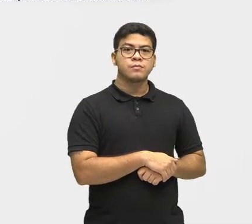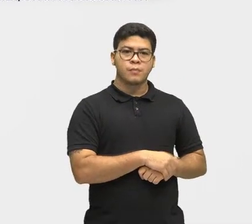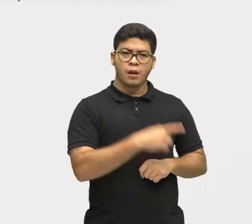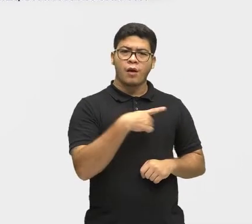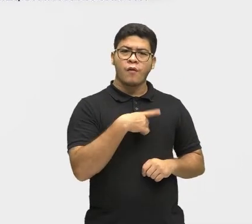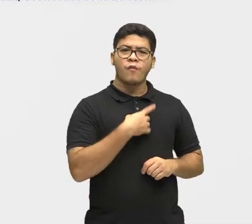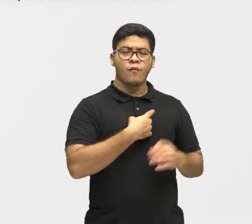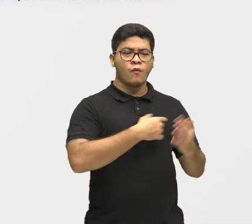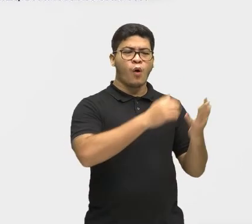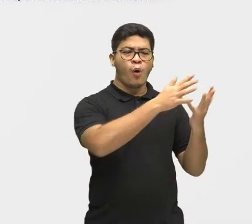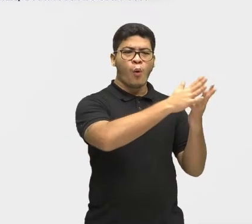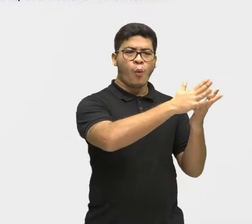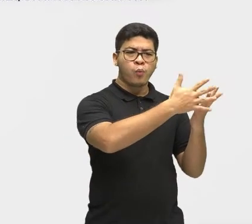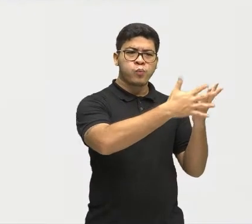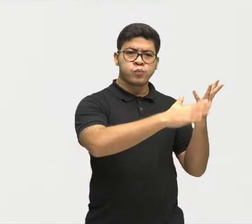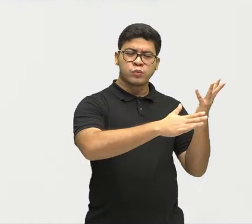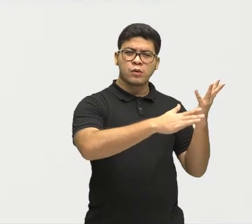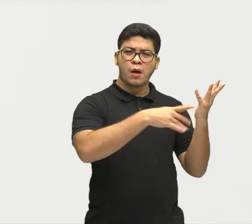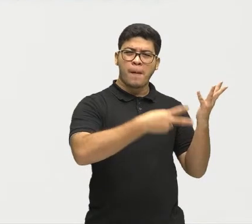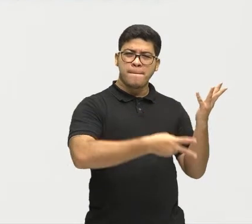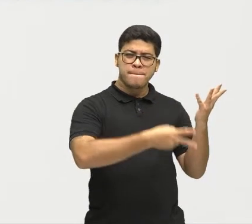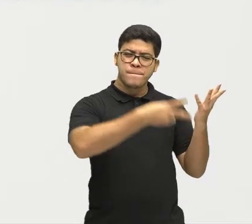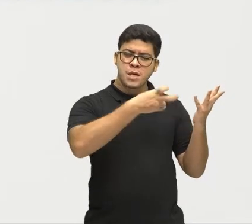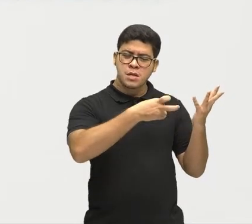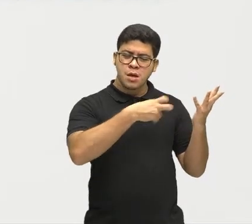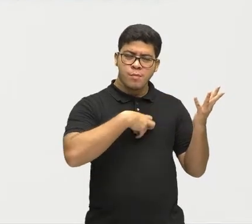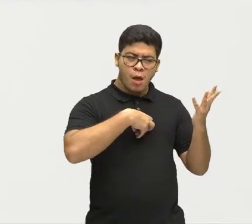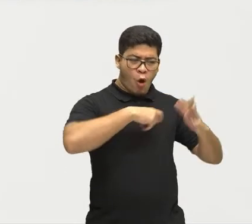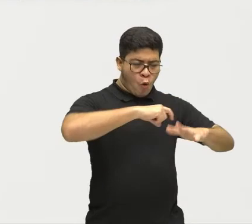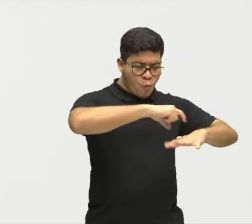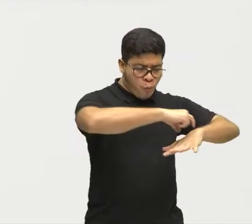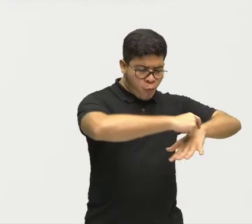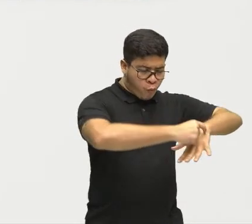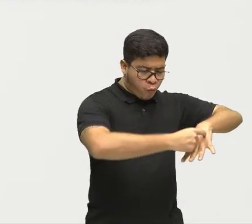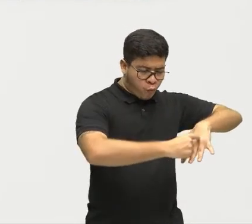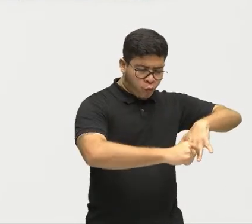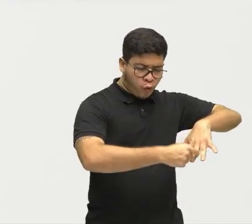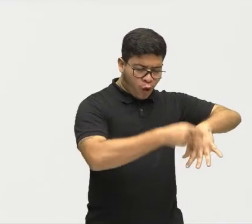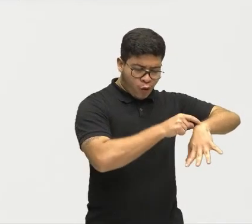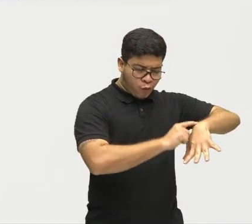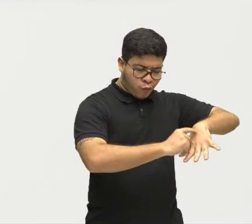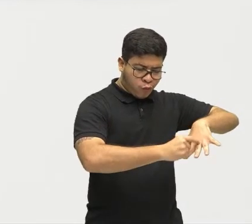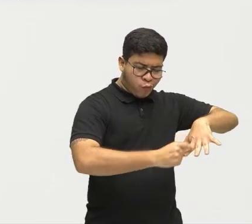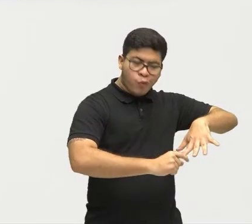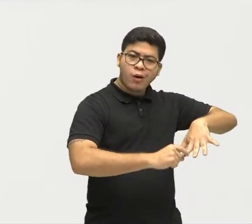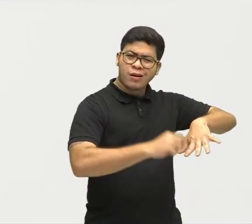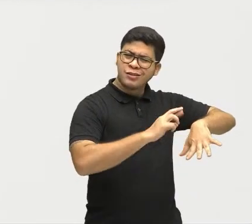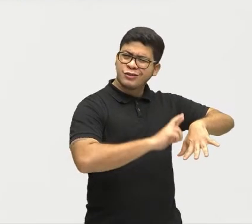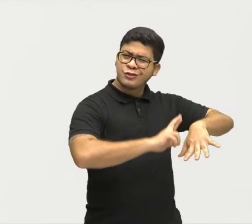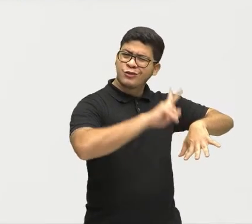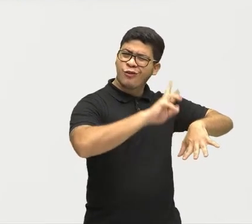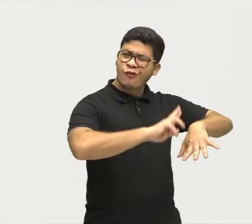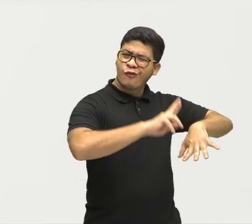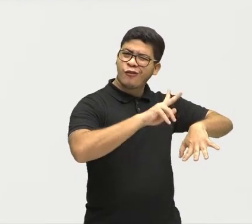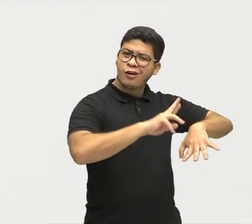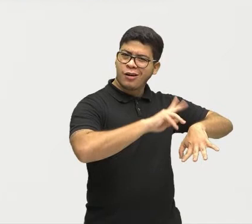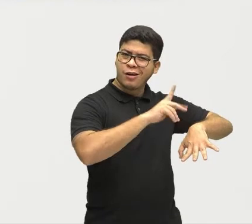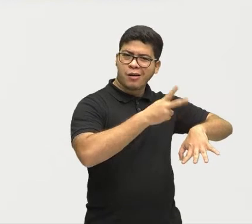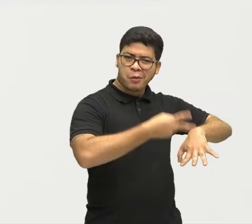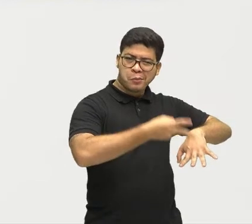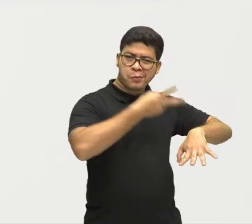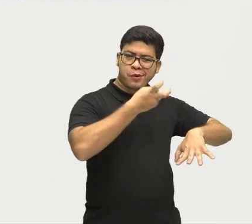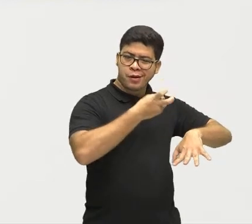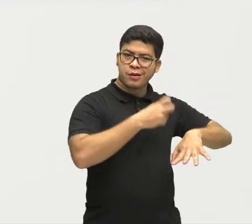folhas, reparem as nervuras diferenciadas. Então, enquanto na monocotiledônea você vai ter um tipo